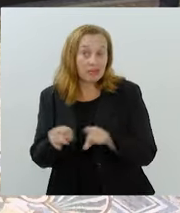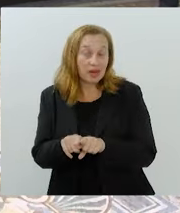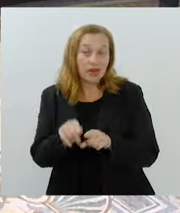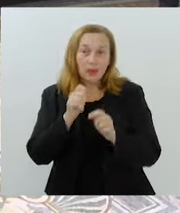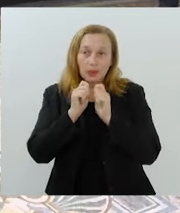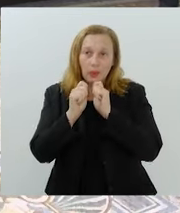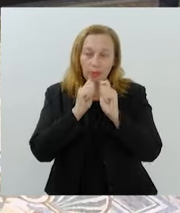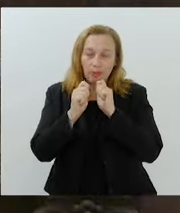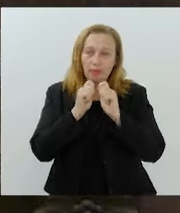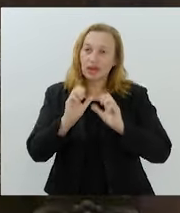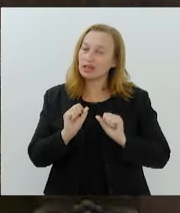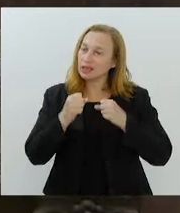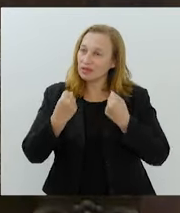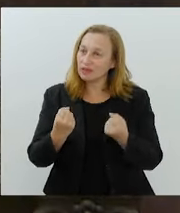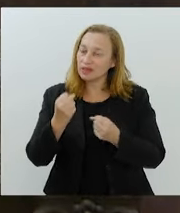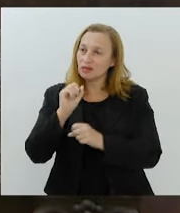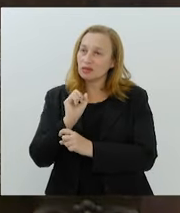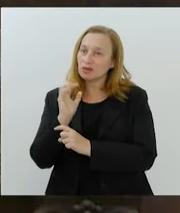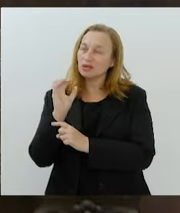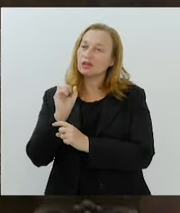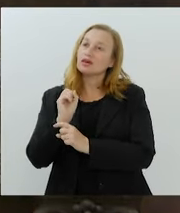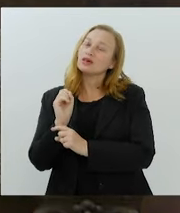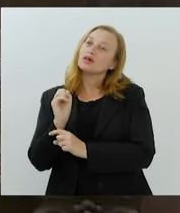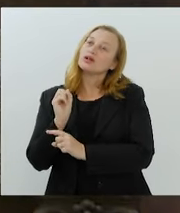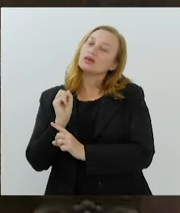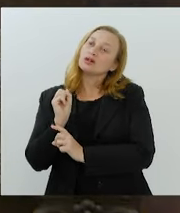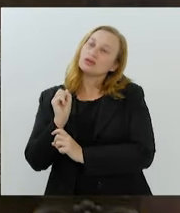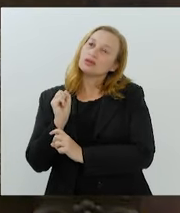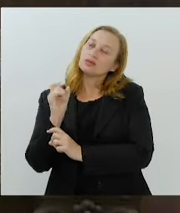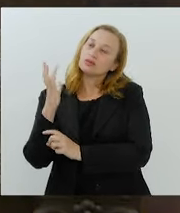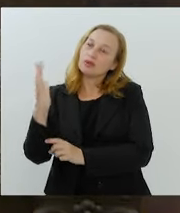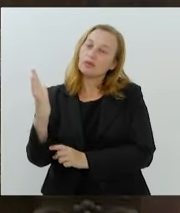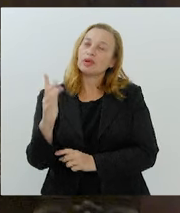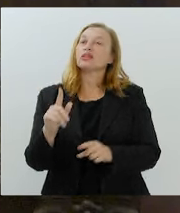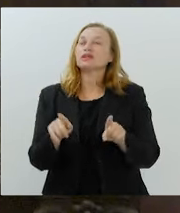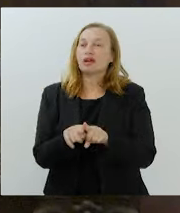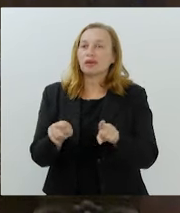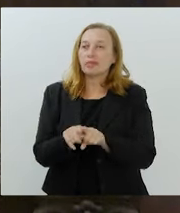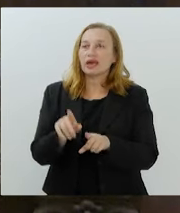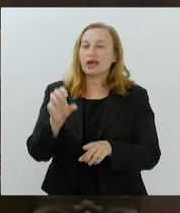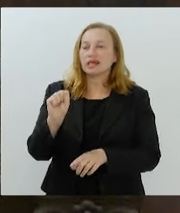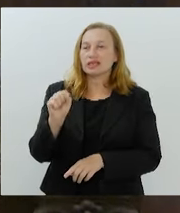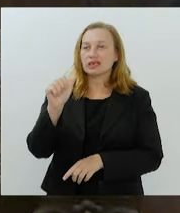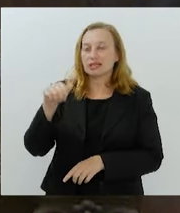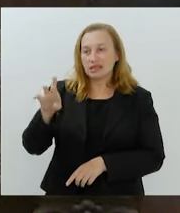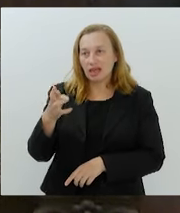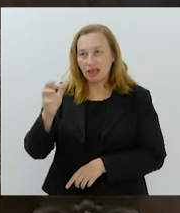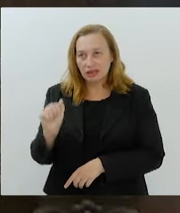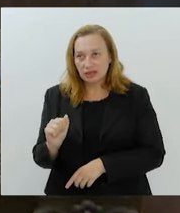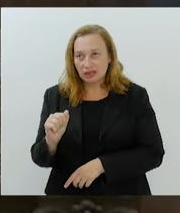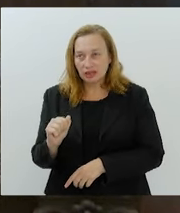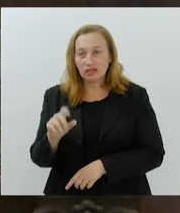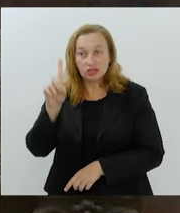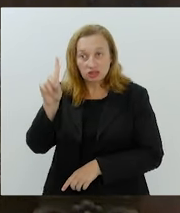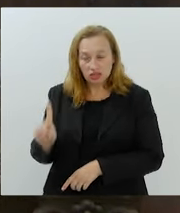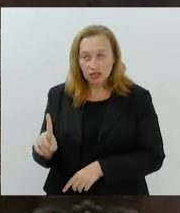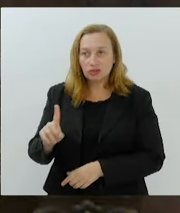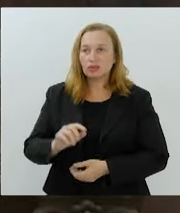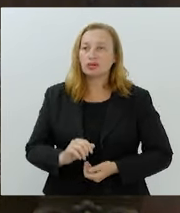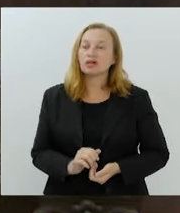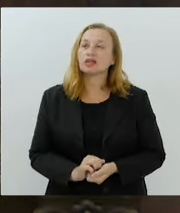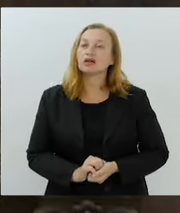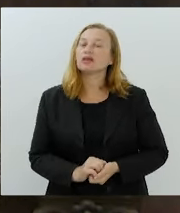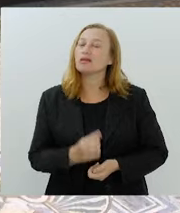e defensora do meio ambiente. A Sandra Oliveira, diretora do Muda Grajaú, muito